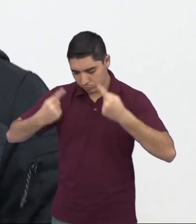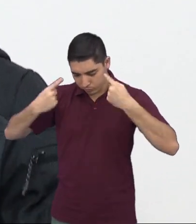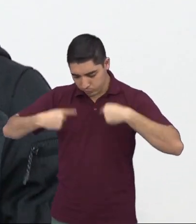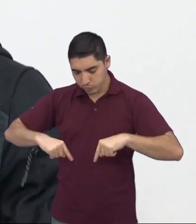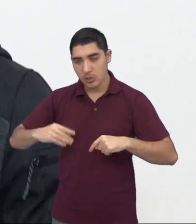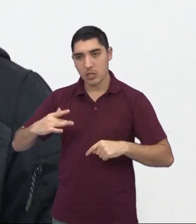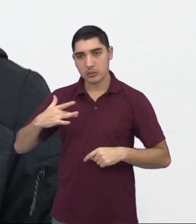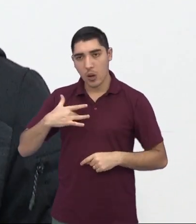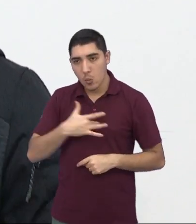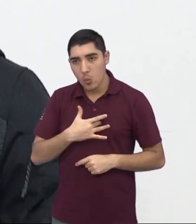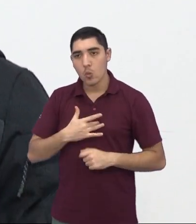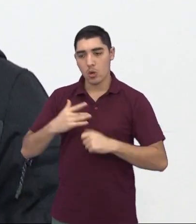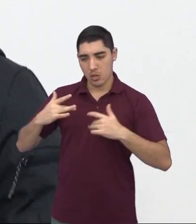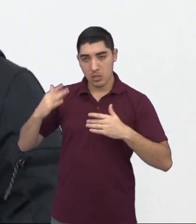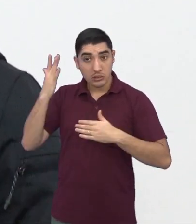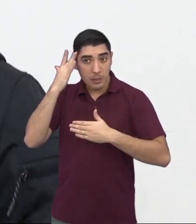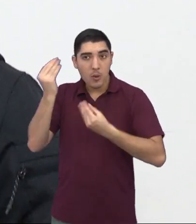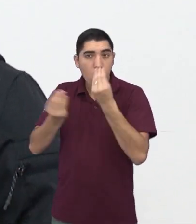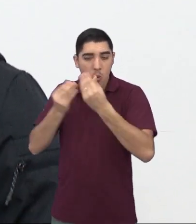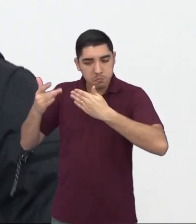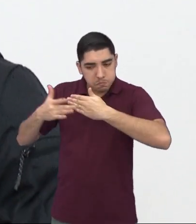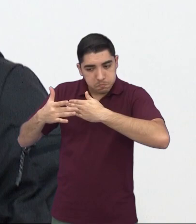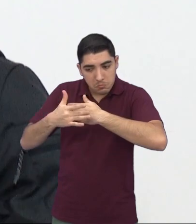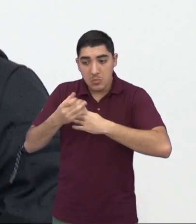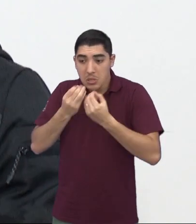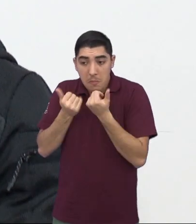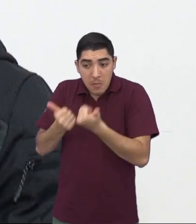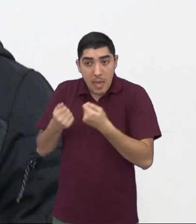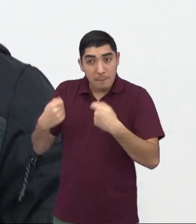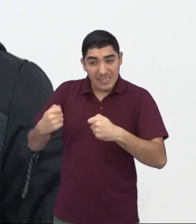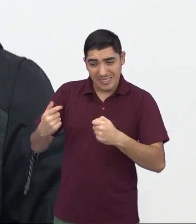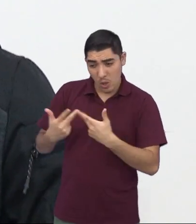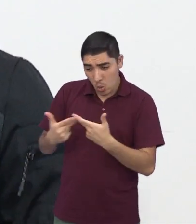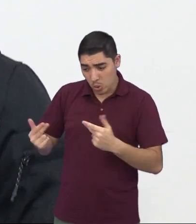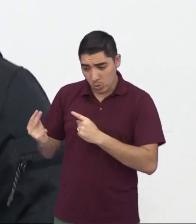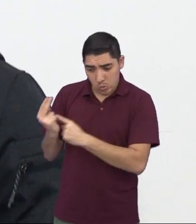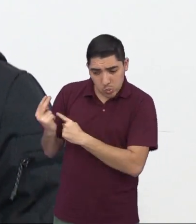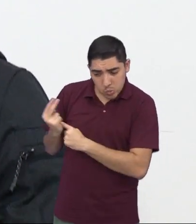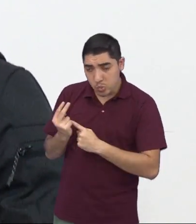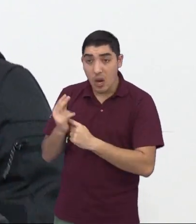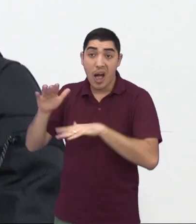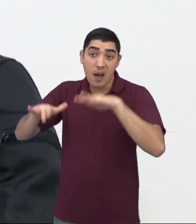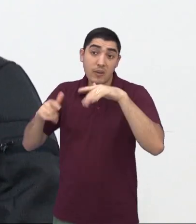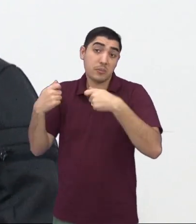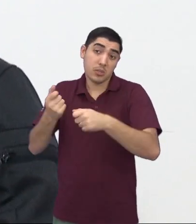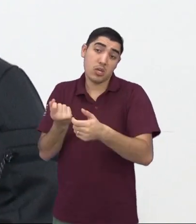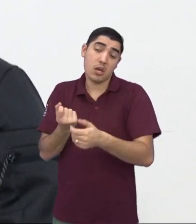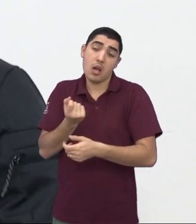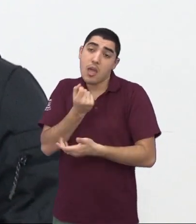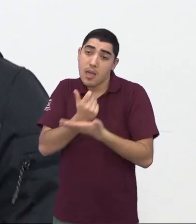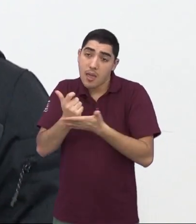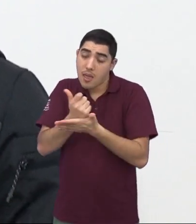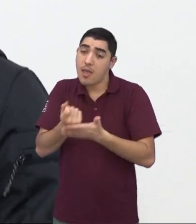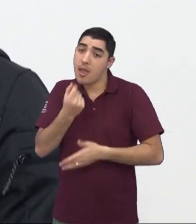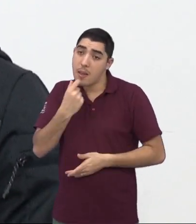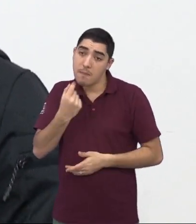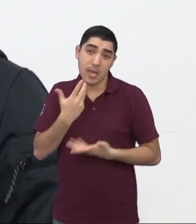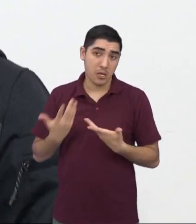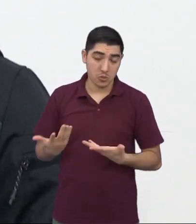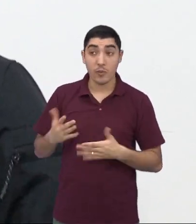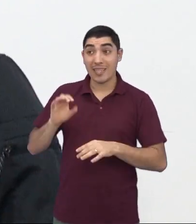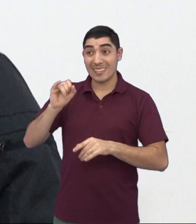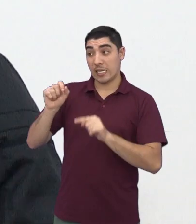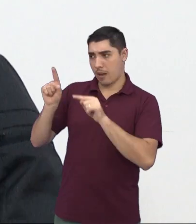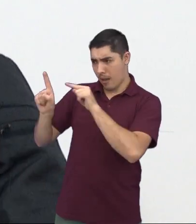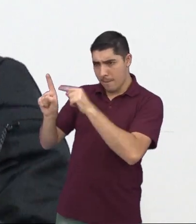seu corpo, a fisiologia, se está tudo ok, se tem que trabalhar ou cuidar de alguma coisa relacionada até medicamentos. Então, seja aquele